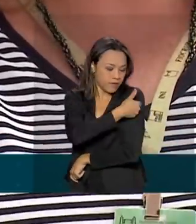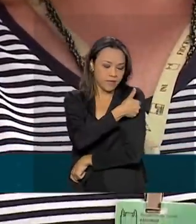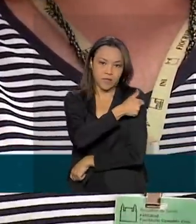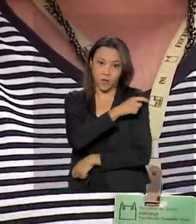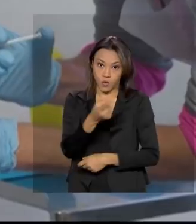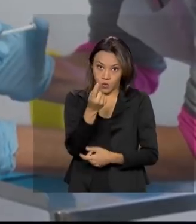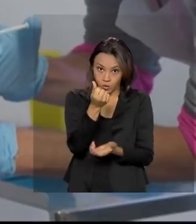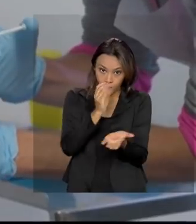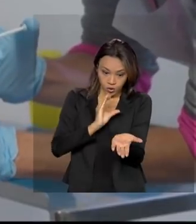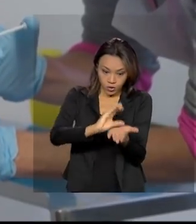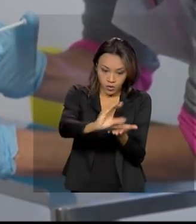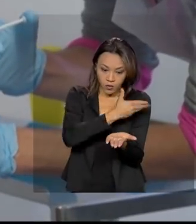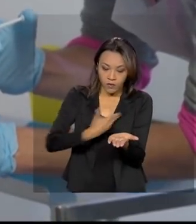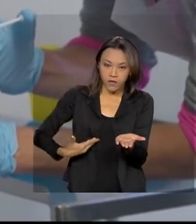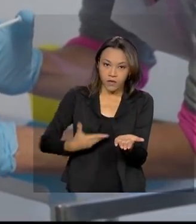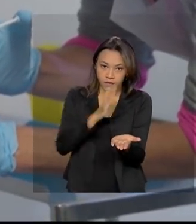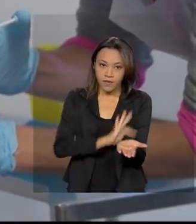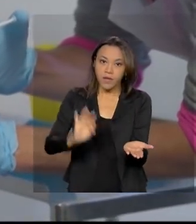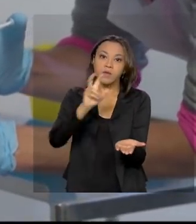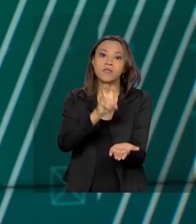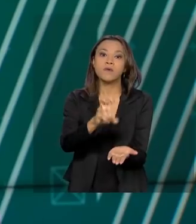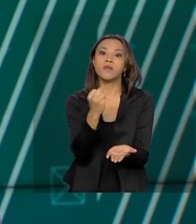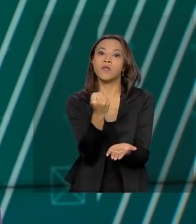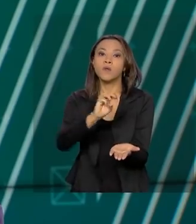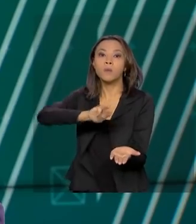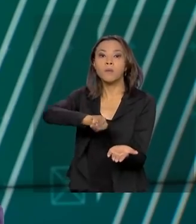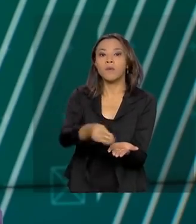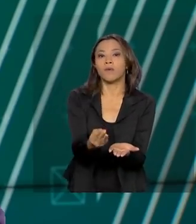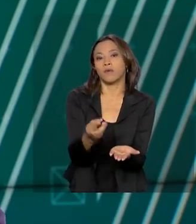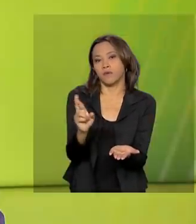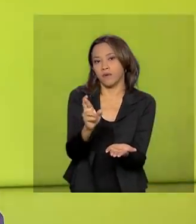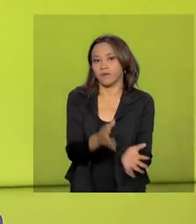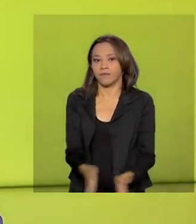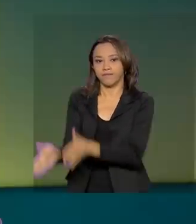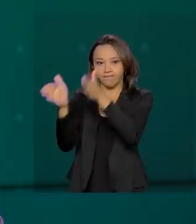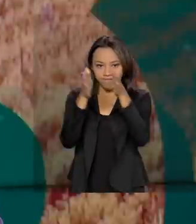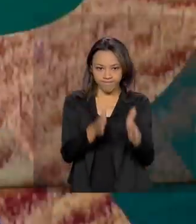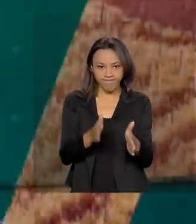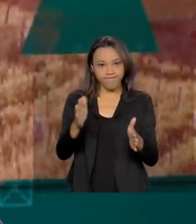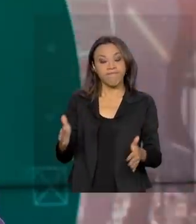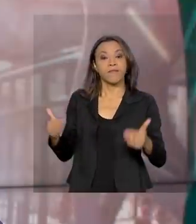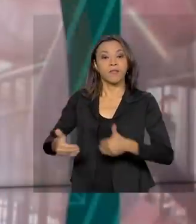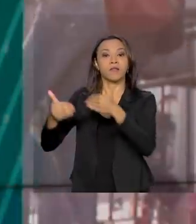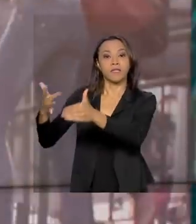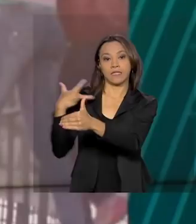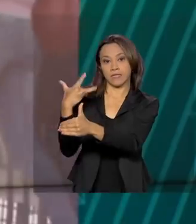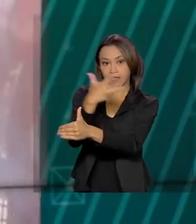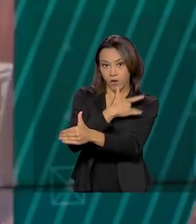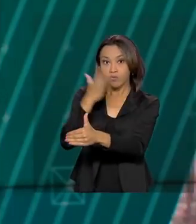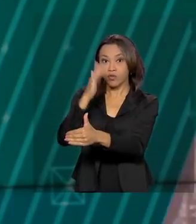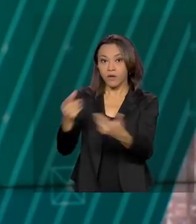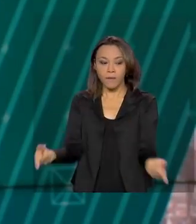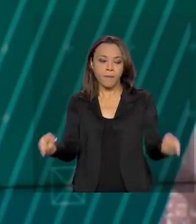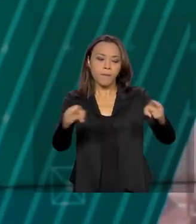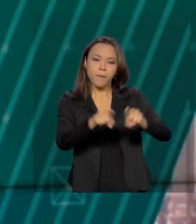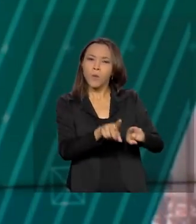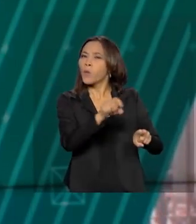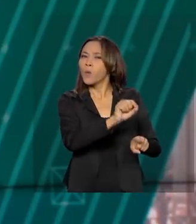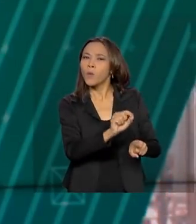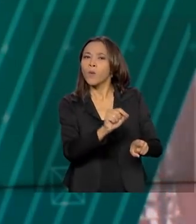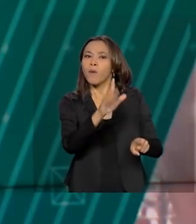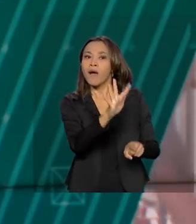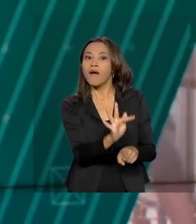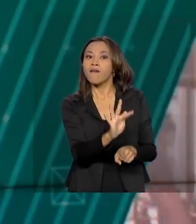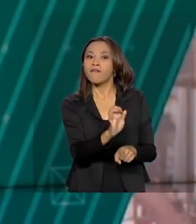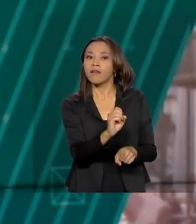é de 58 milhões de reais e o Ministério da Saúde firmou acordo com a Federação Brasileira dos